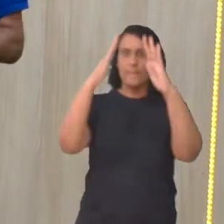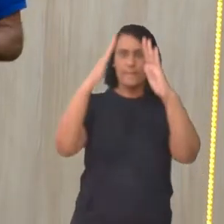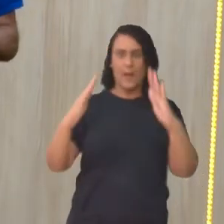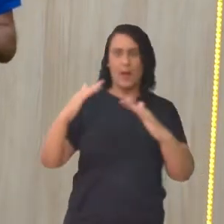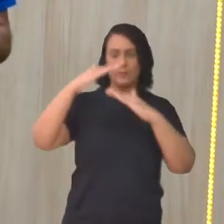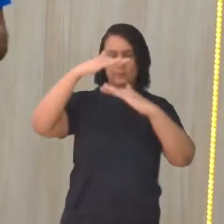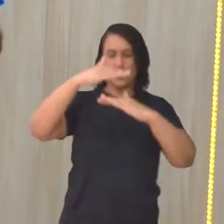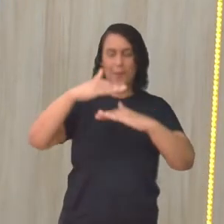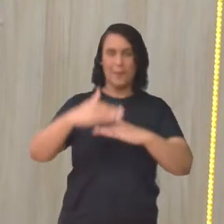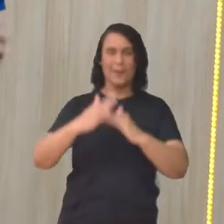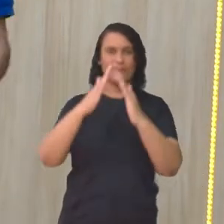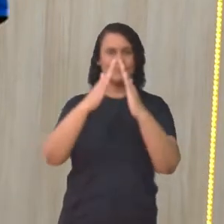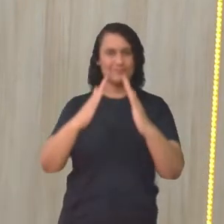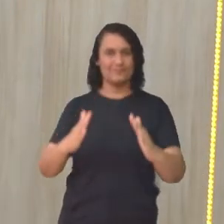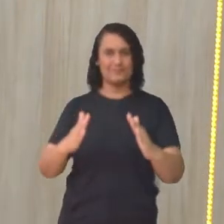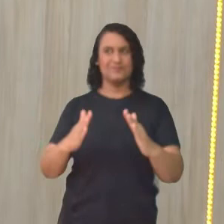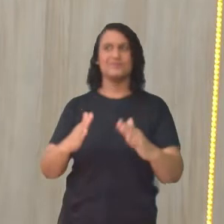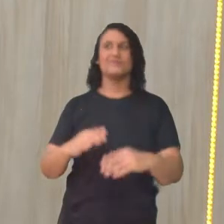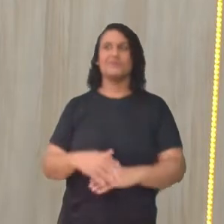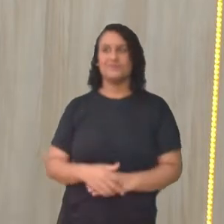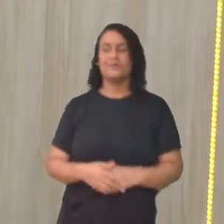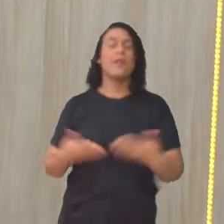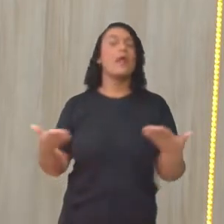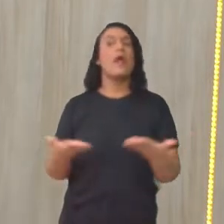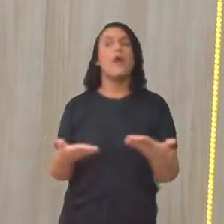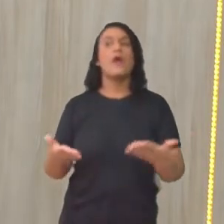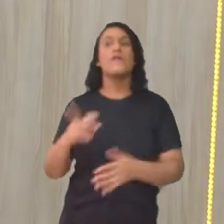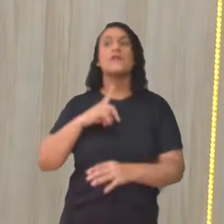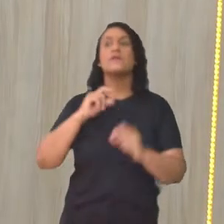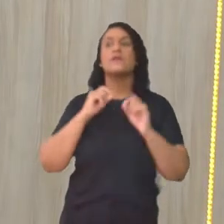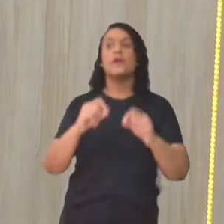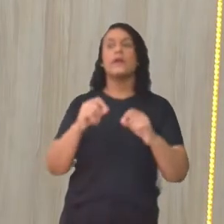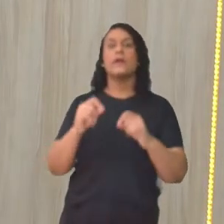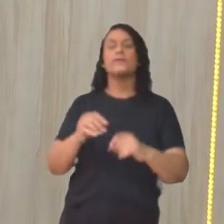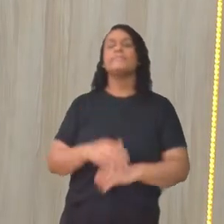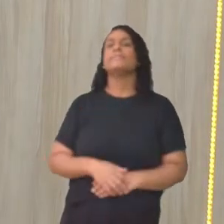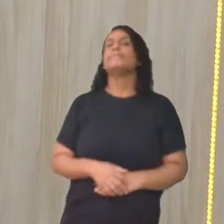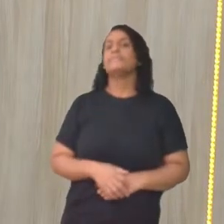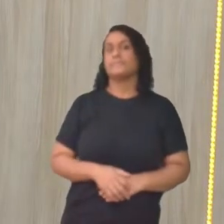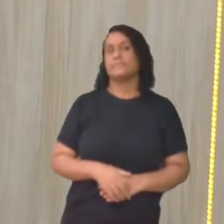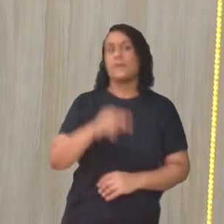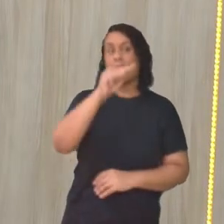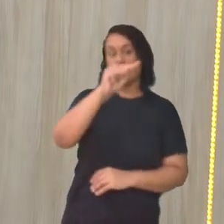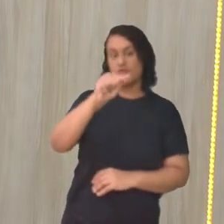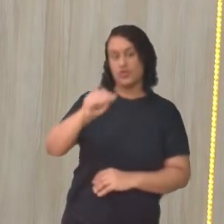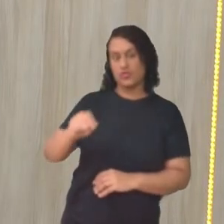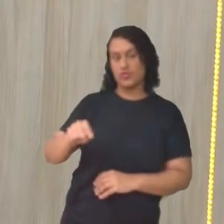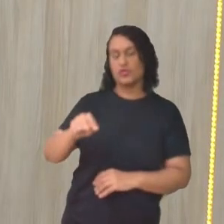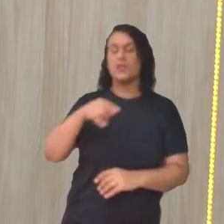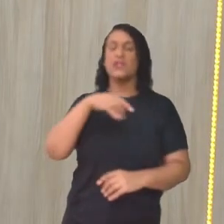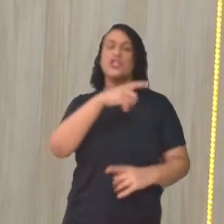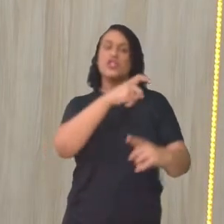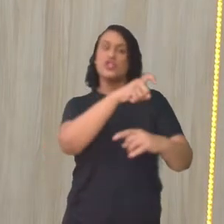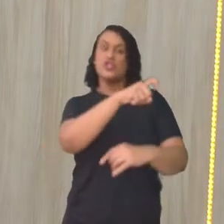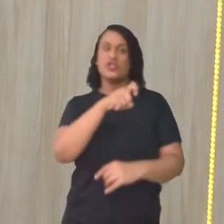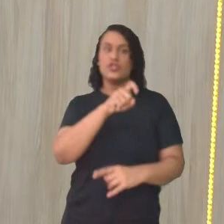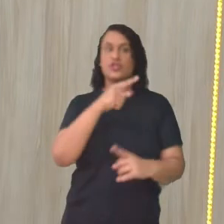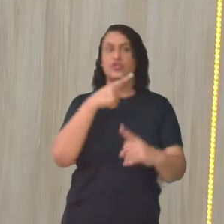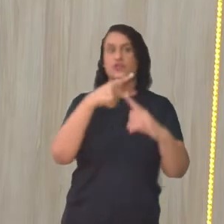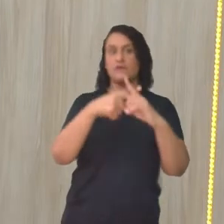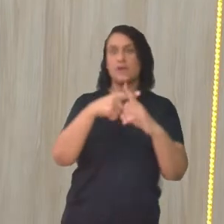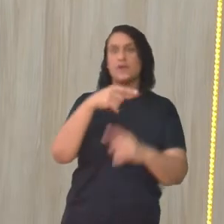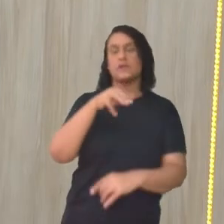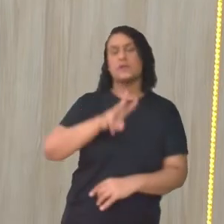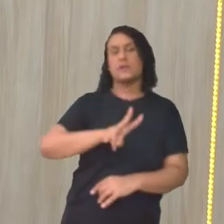proporcionalidade. Isso. E aí a gente vai fazer o que a gente chama de meios, multiplicar o X pelo W igual